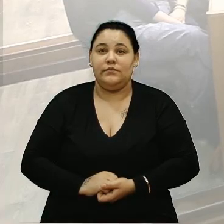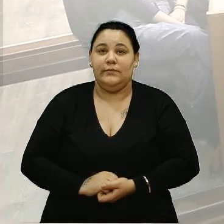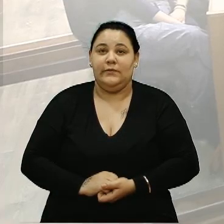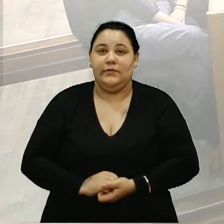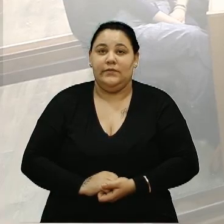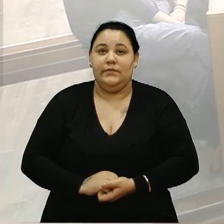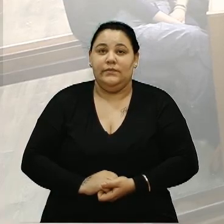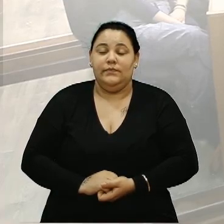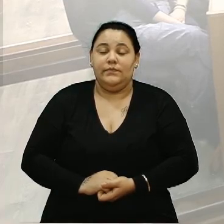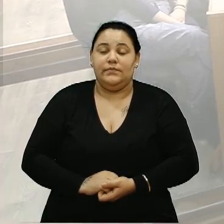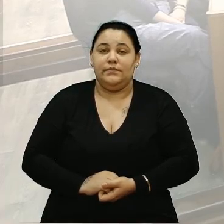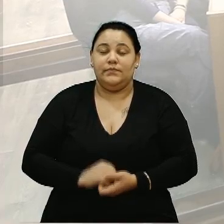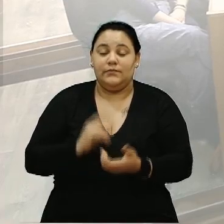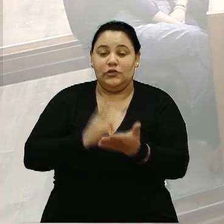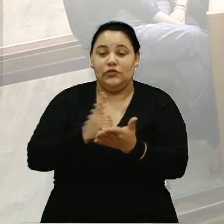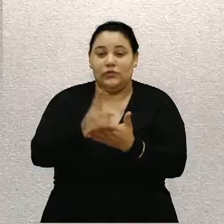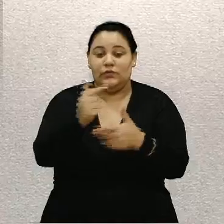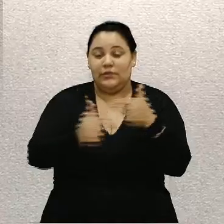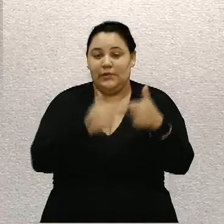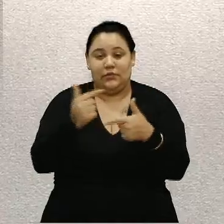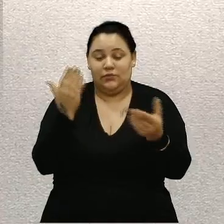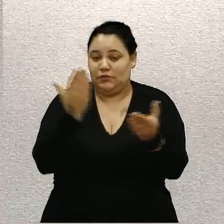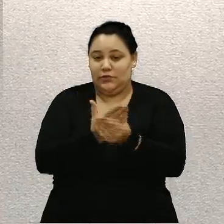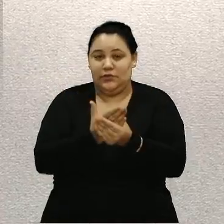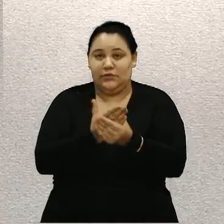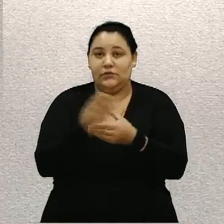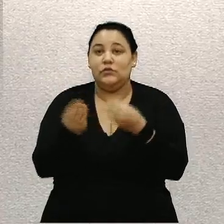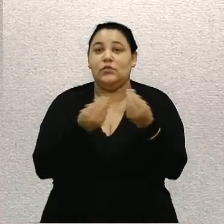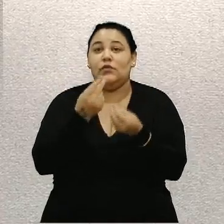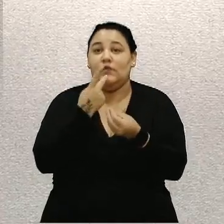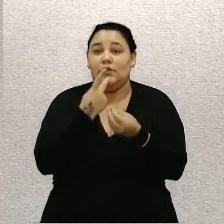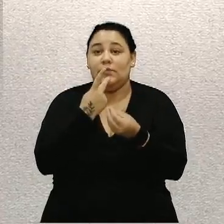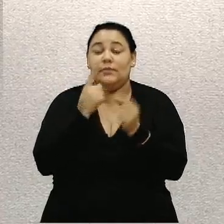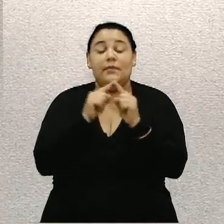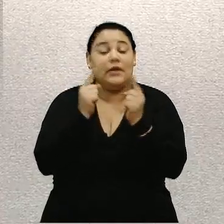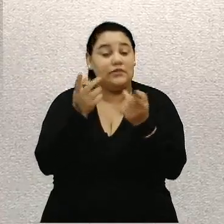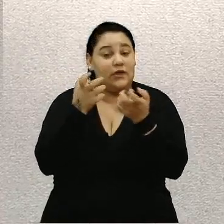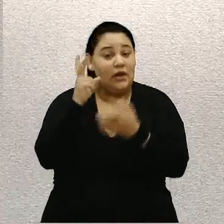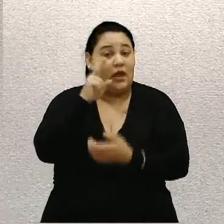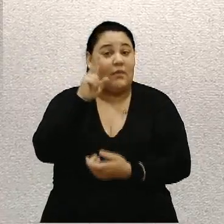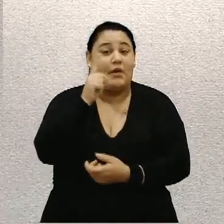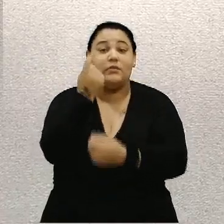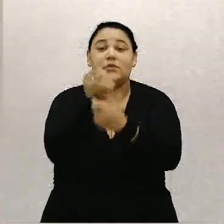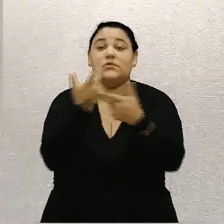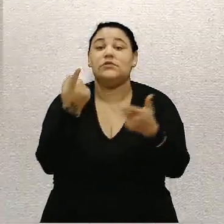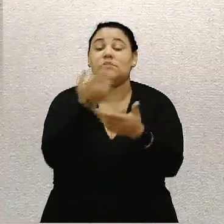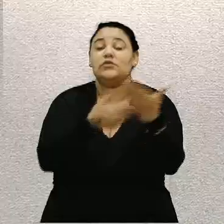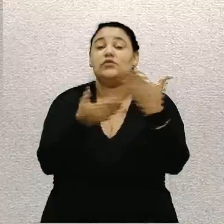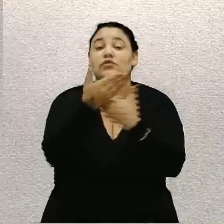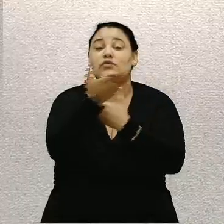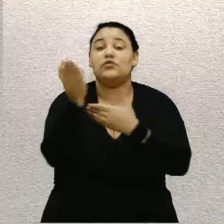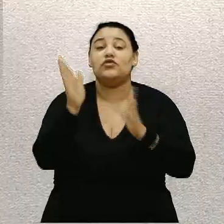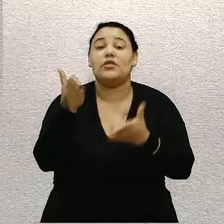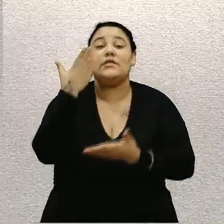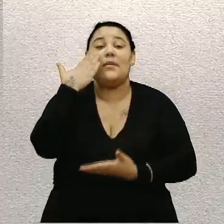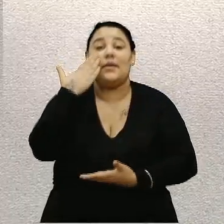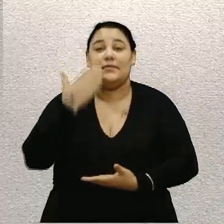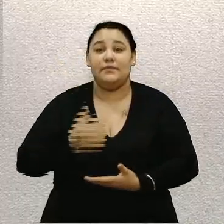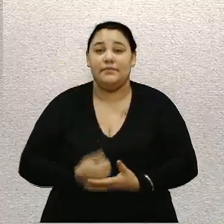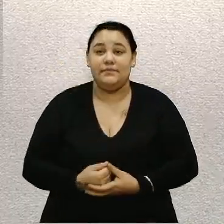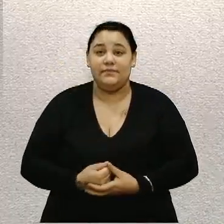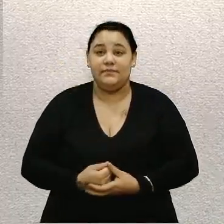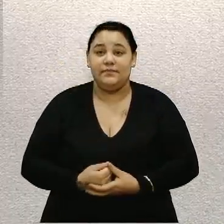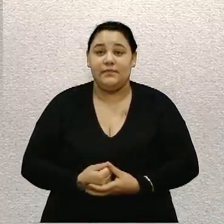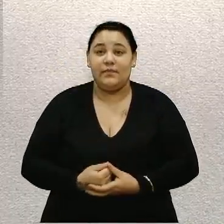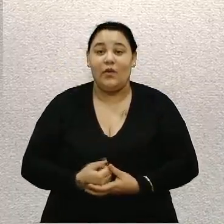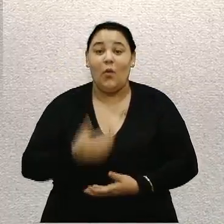como dizem, né? Porém, eu quero lembrar um fato que todos sabem aqui. O pedido